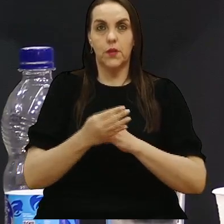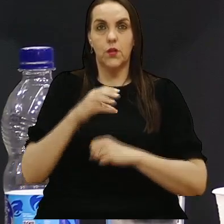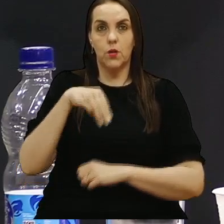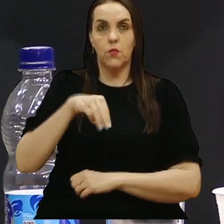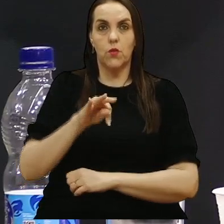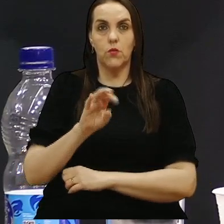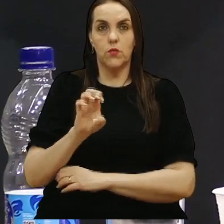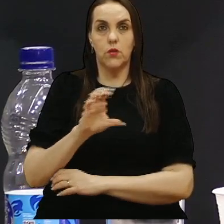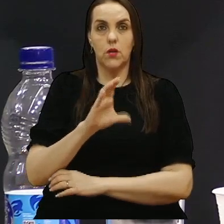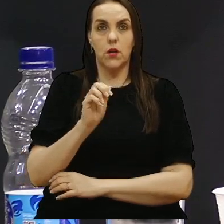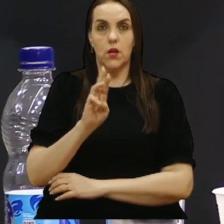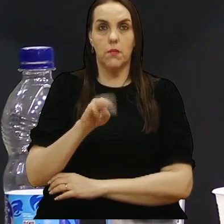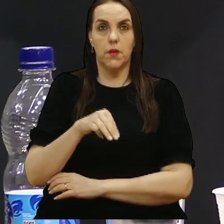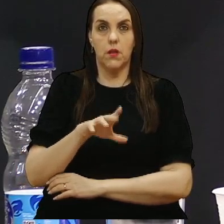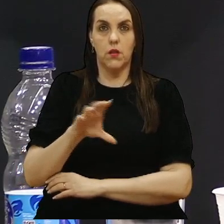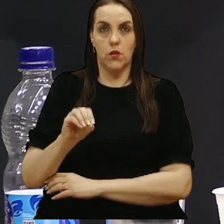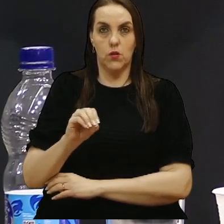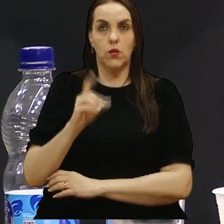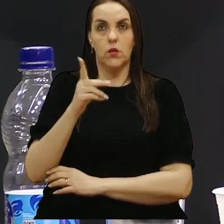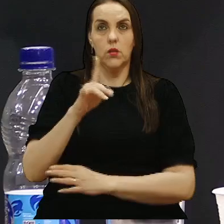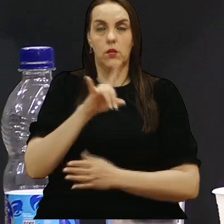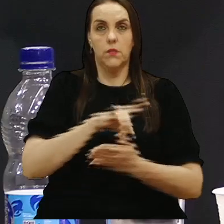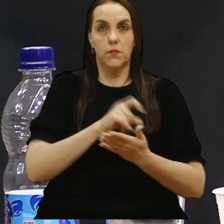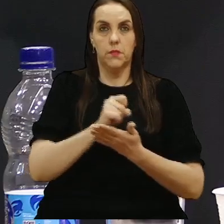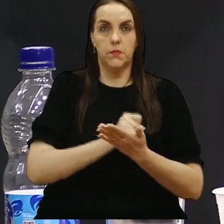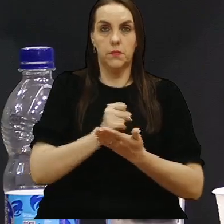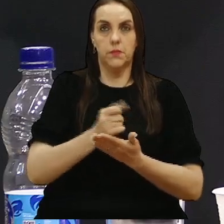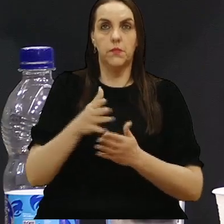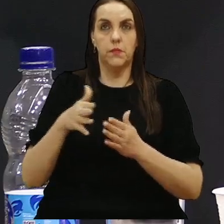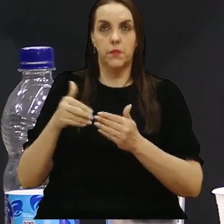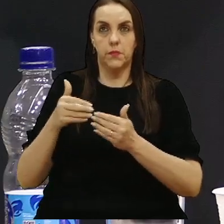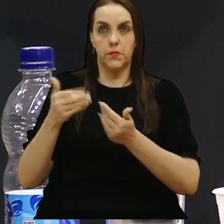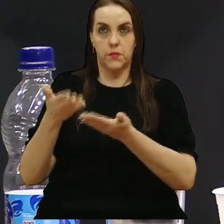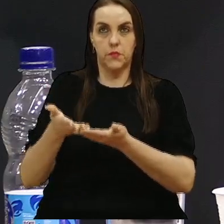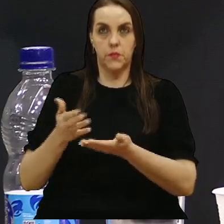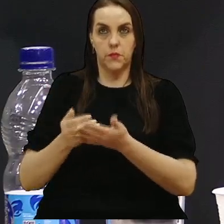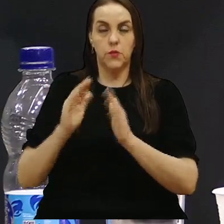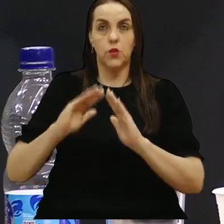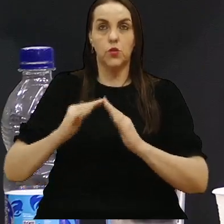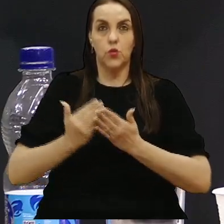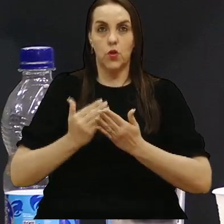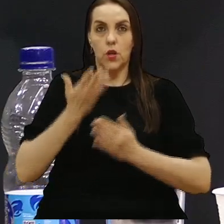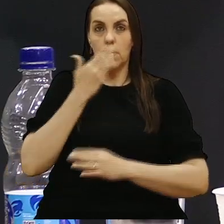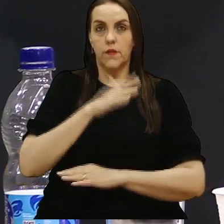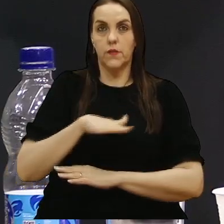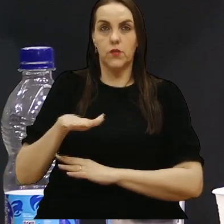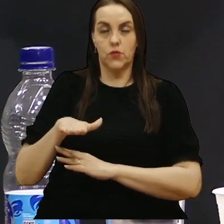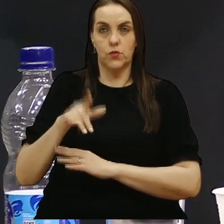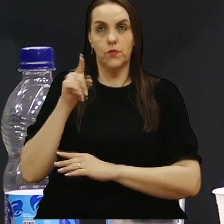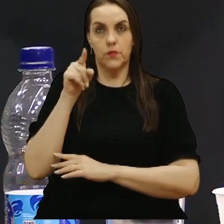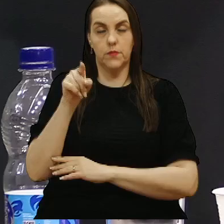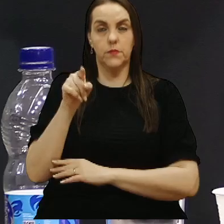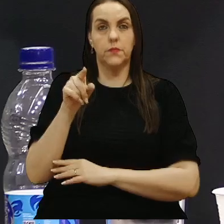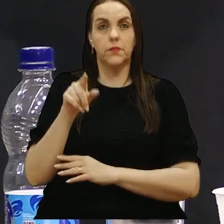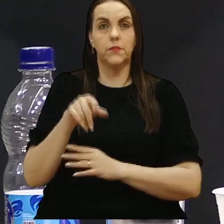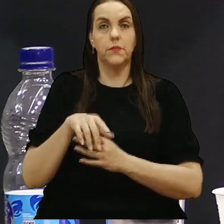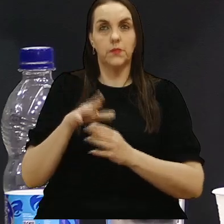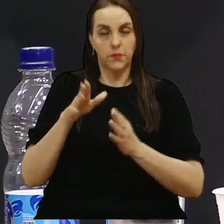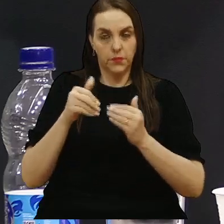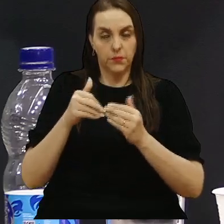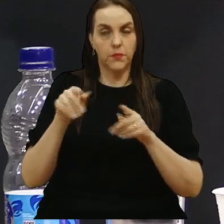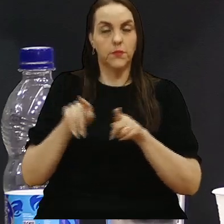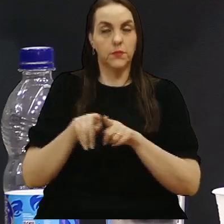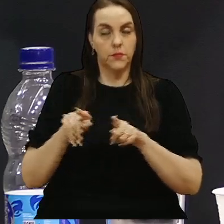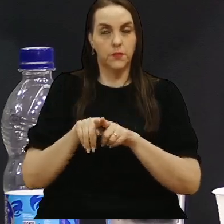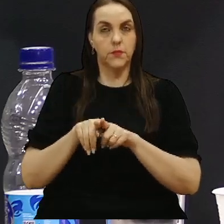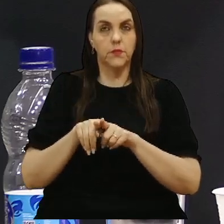gente protocolou, né, vereador Zé D'Ambrós, o pedido dessa escola infantil lá e o pedido, talvez, da